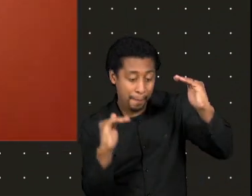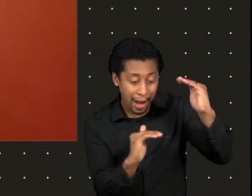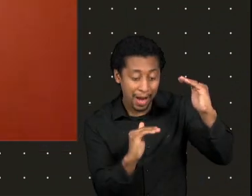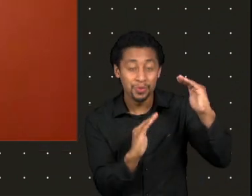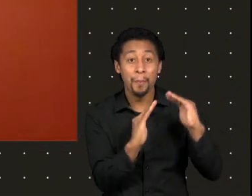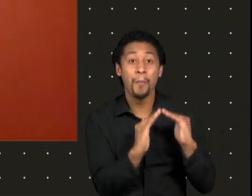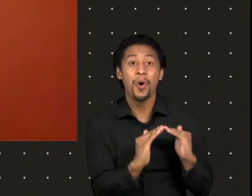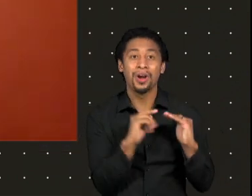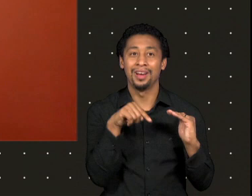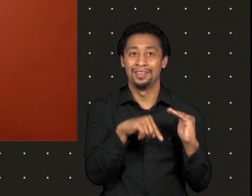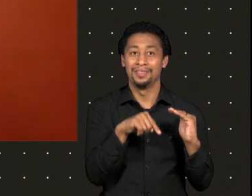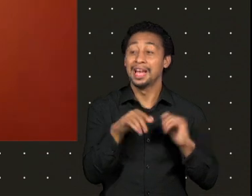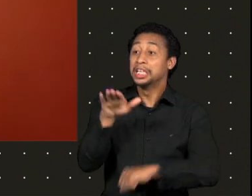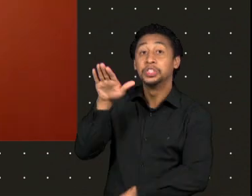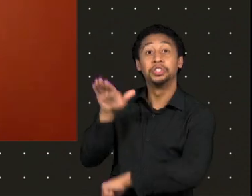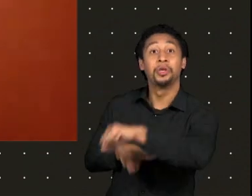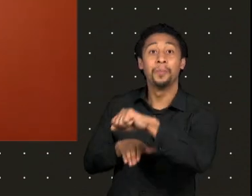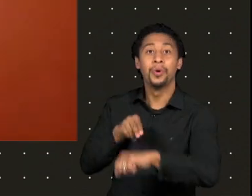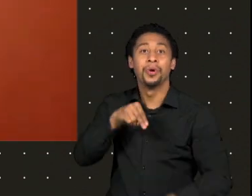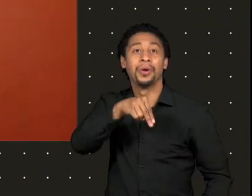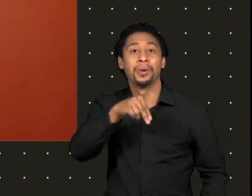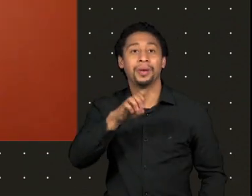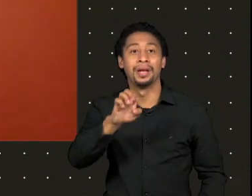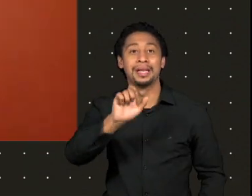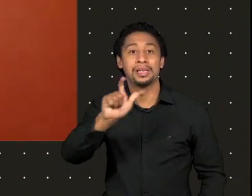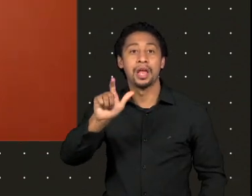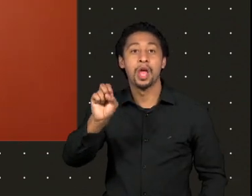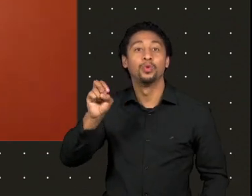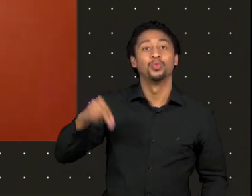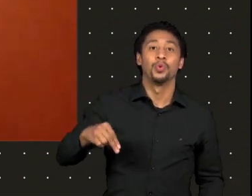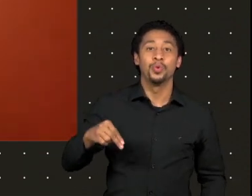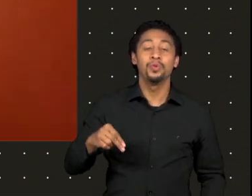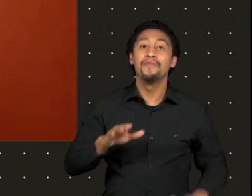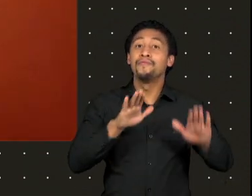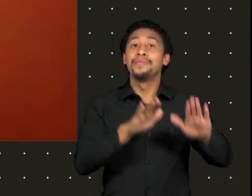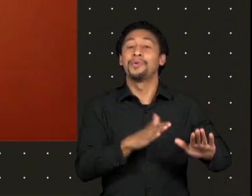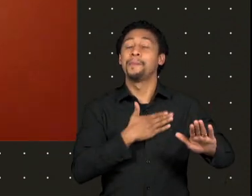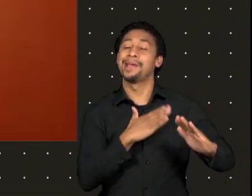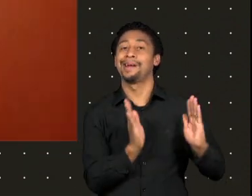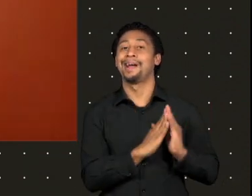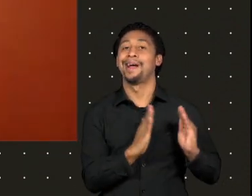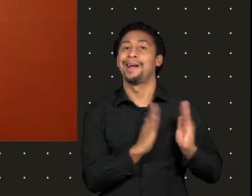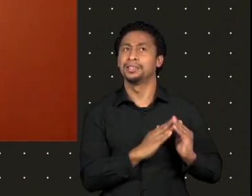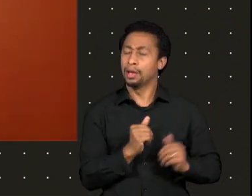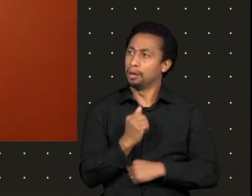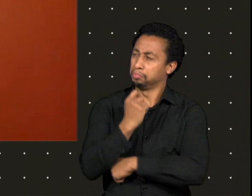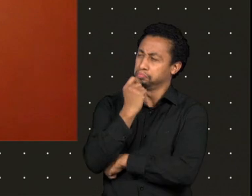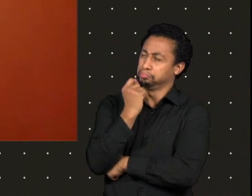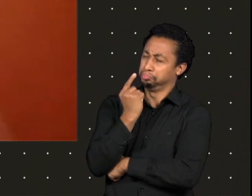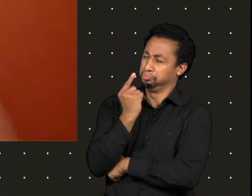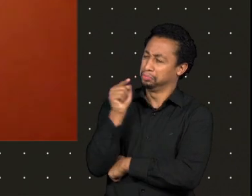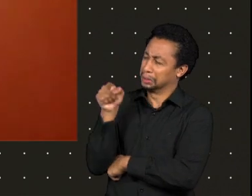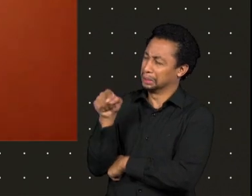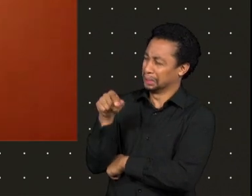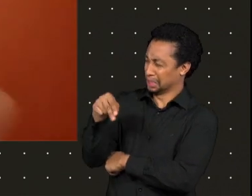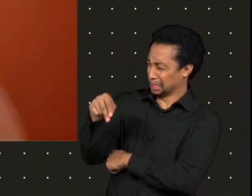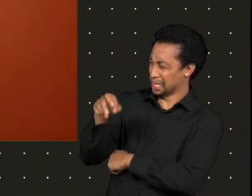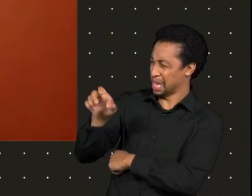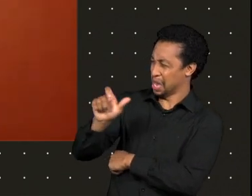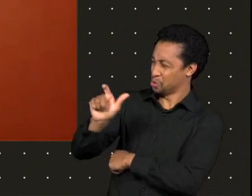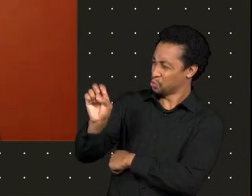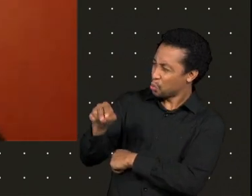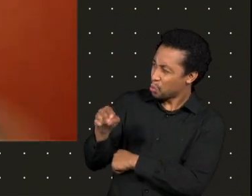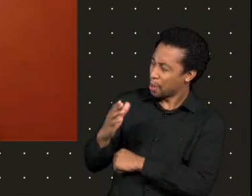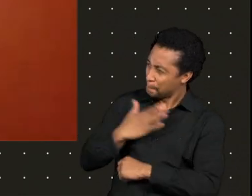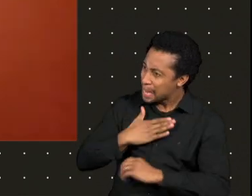o Bigode um dia leva lá em casa o Nelson Pereira dos Santos. Eu não sei. E